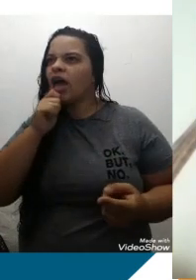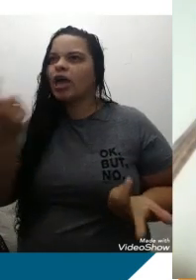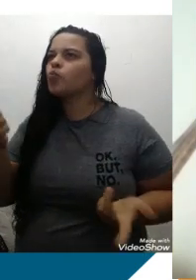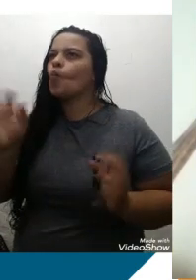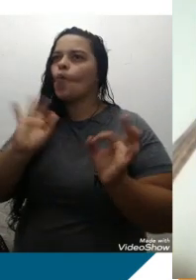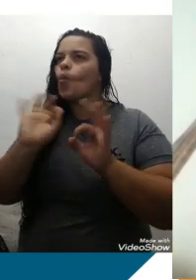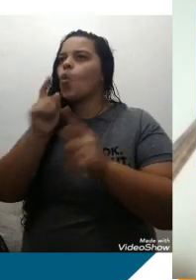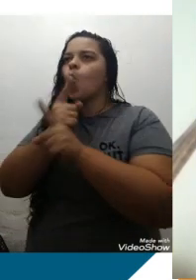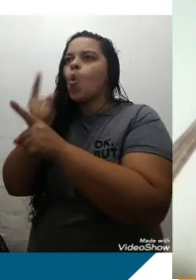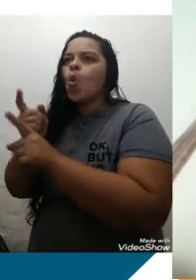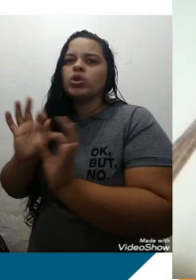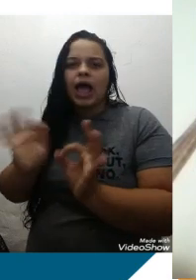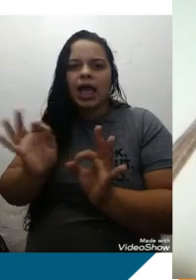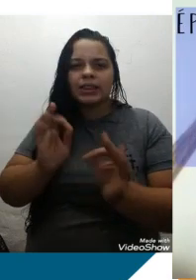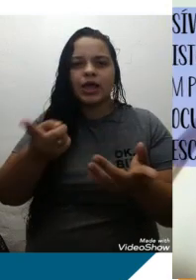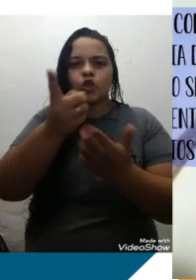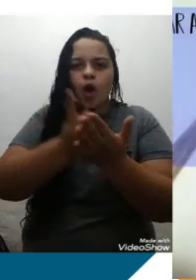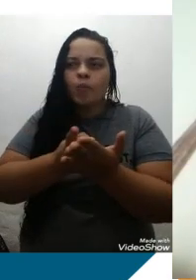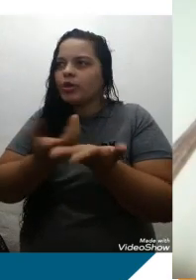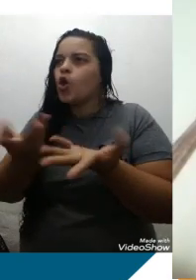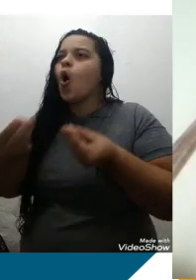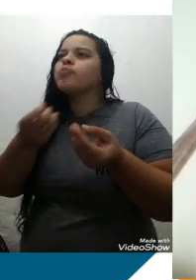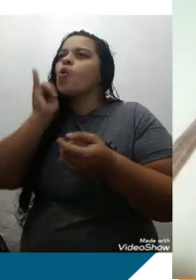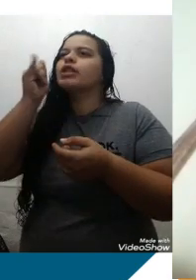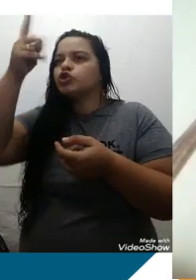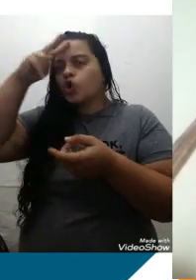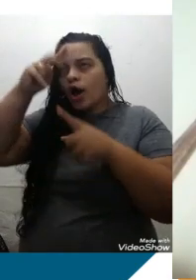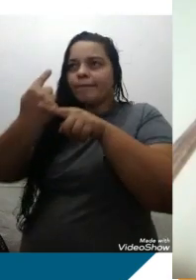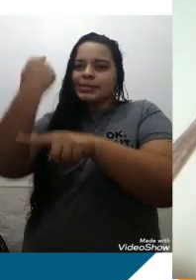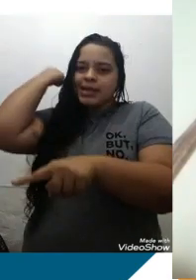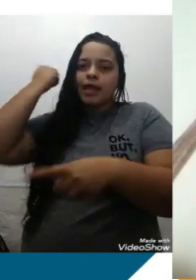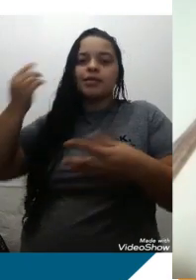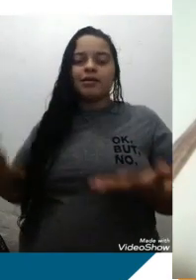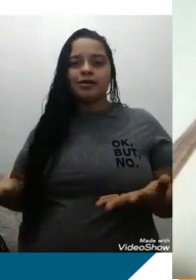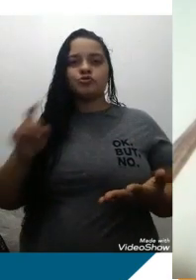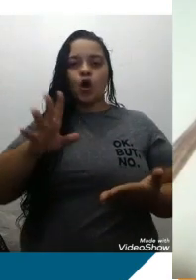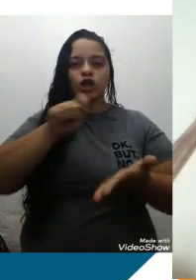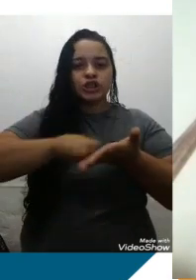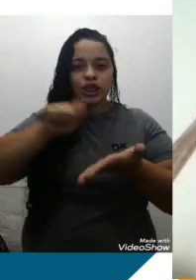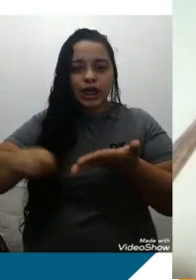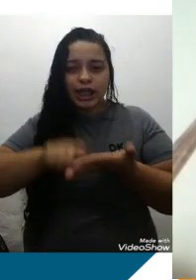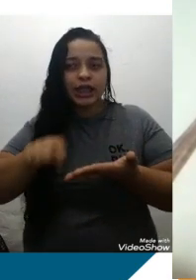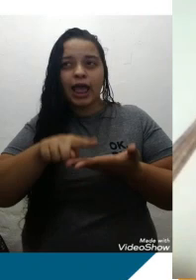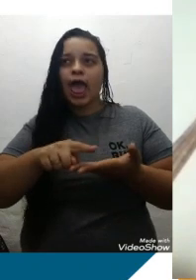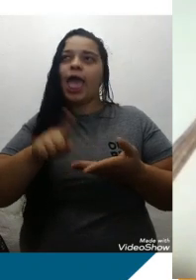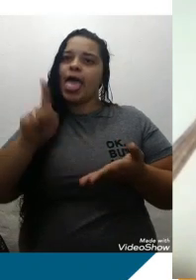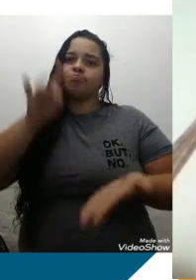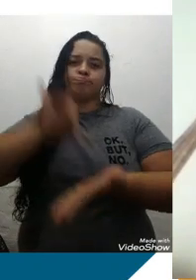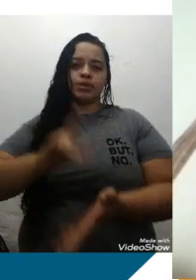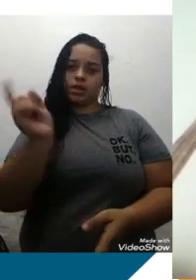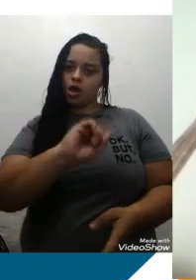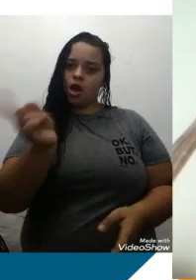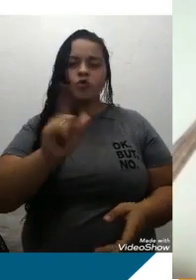é possível contar a história delas? Claro que é possível. Essa ideia de que só as fontes escritas são confiáveis, ela é completamente